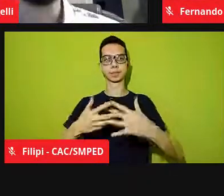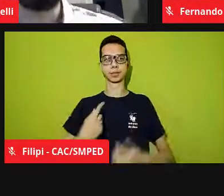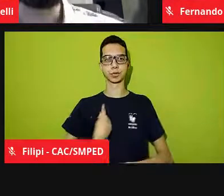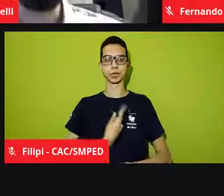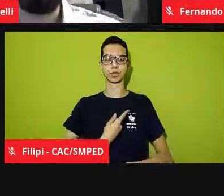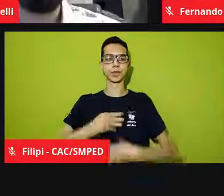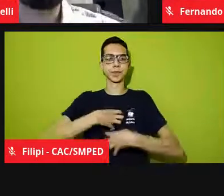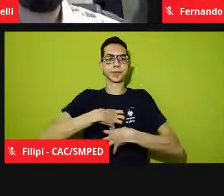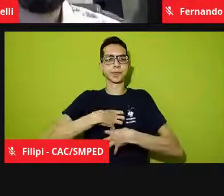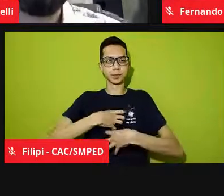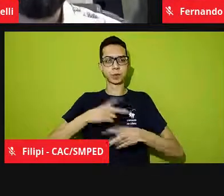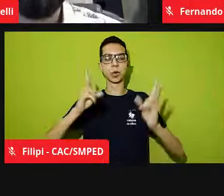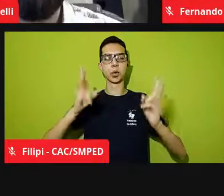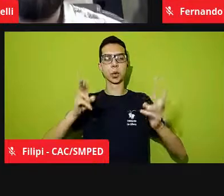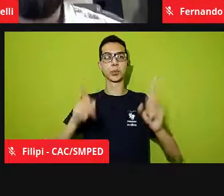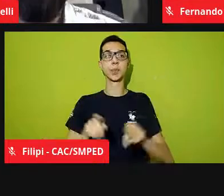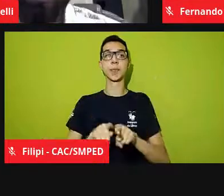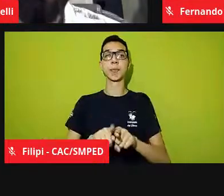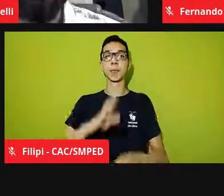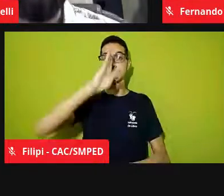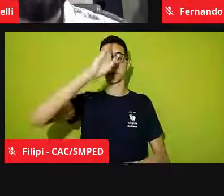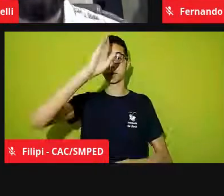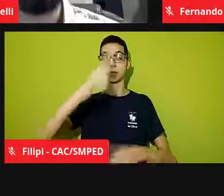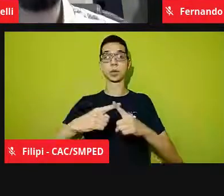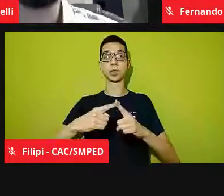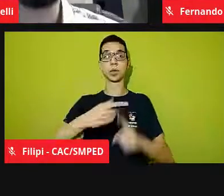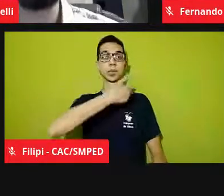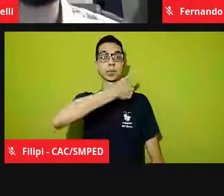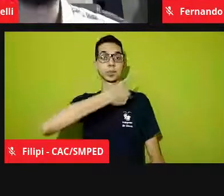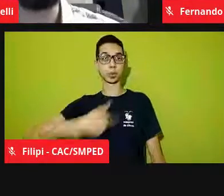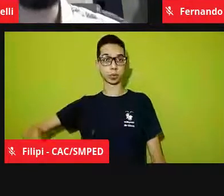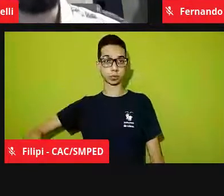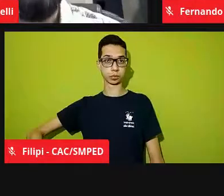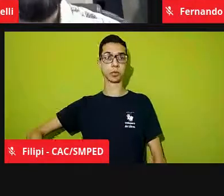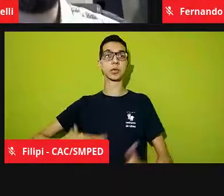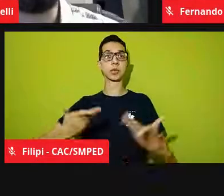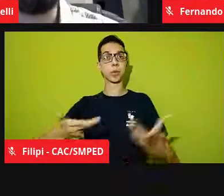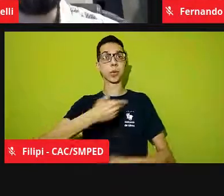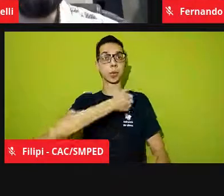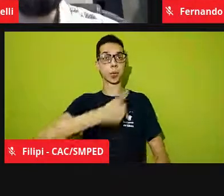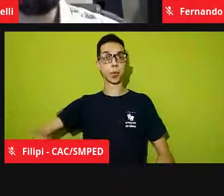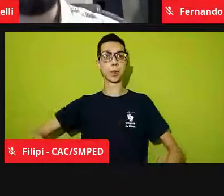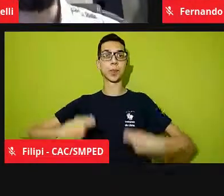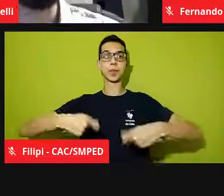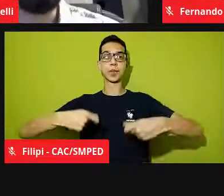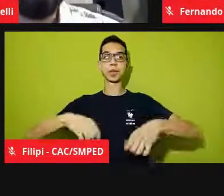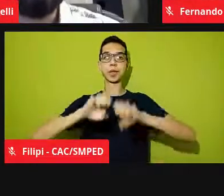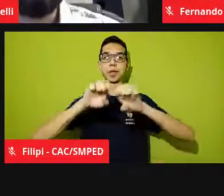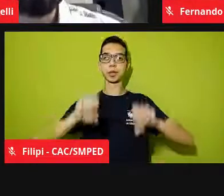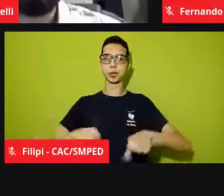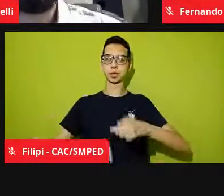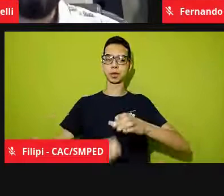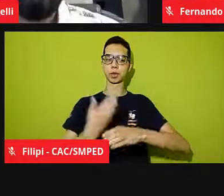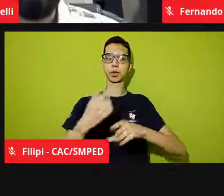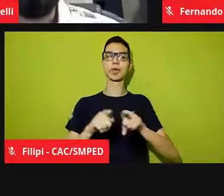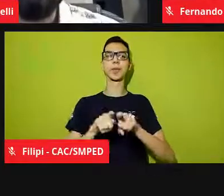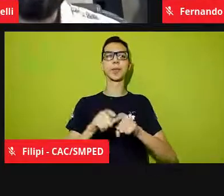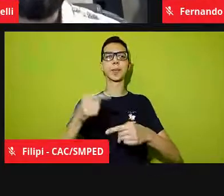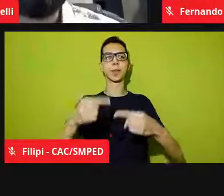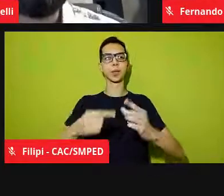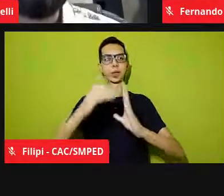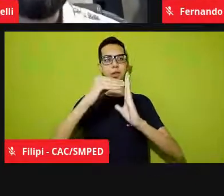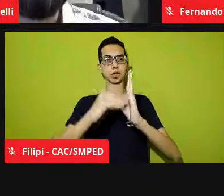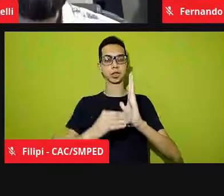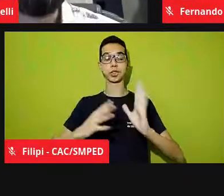postar, principalmente por sermos um órgão público. Né? Então, o órgão público tem que criar estruturas e políticas que englobem